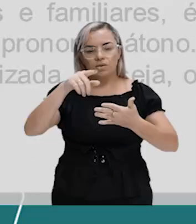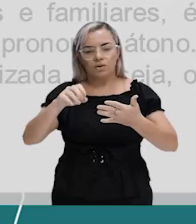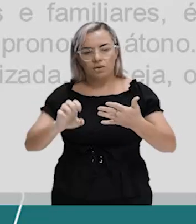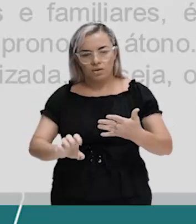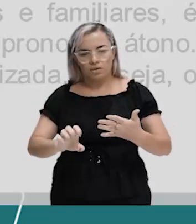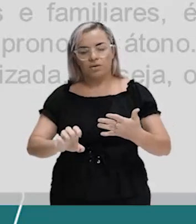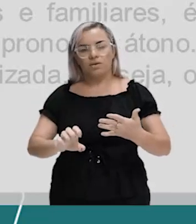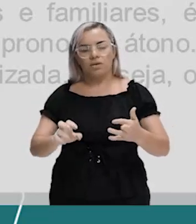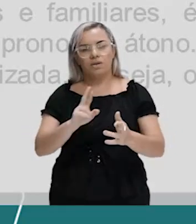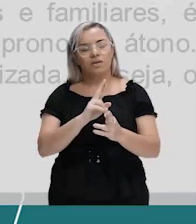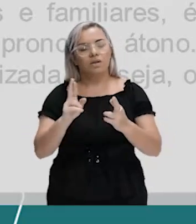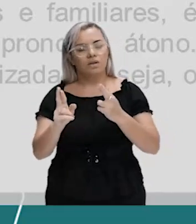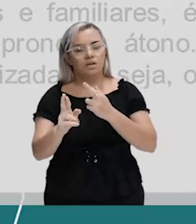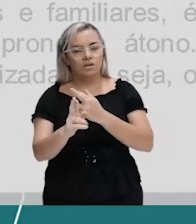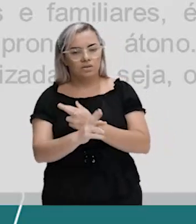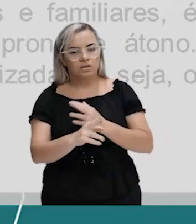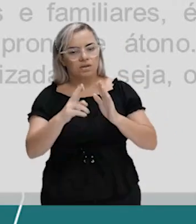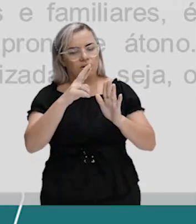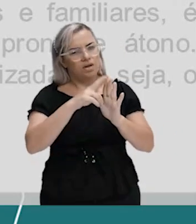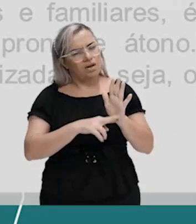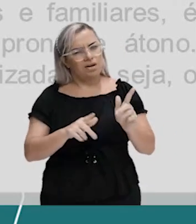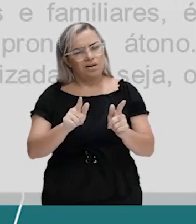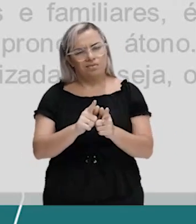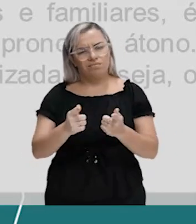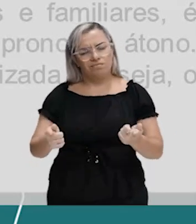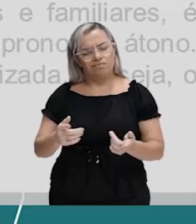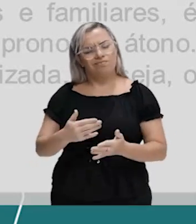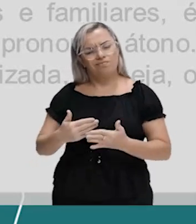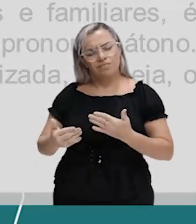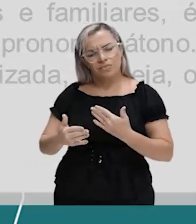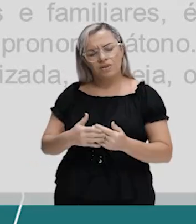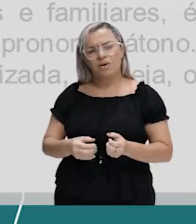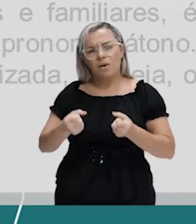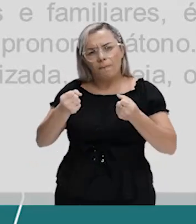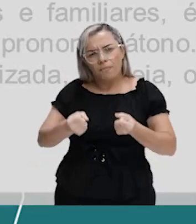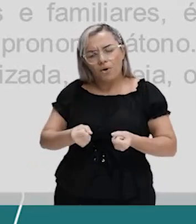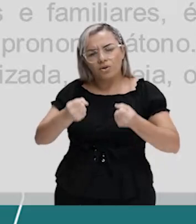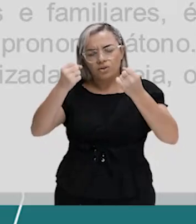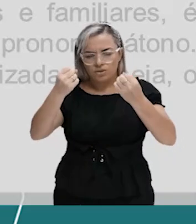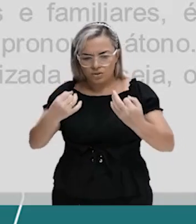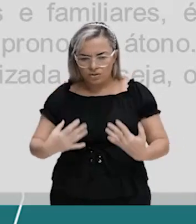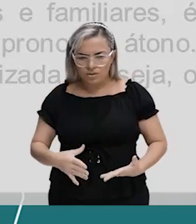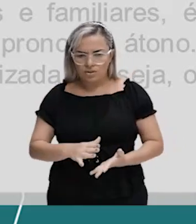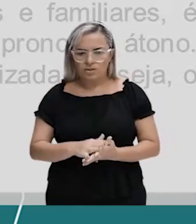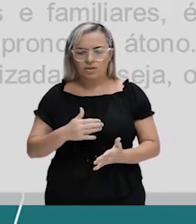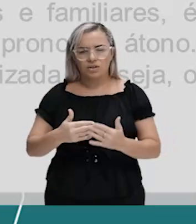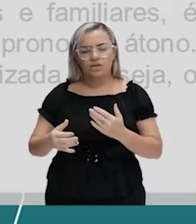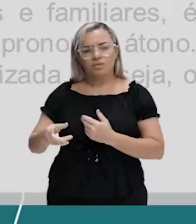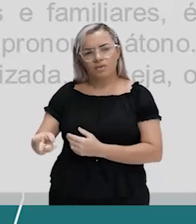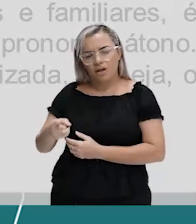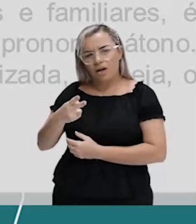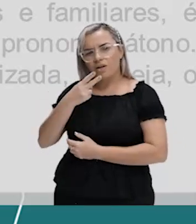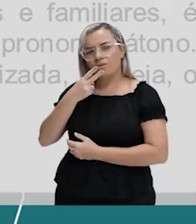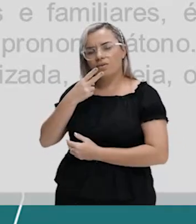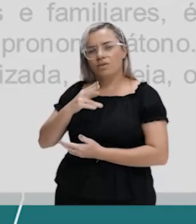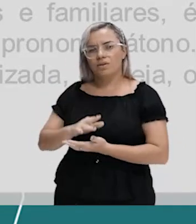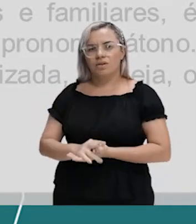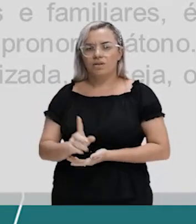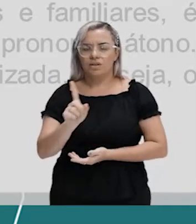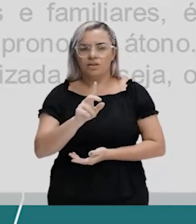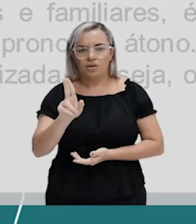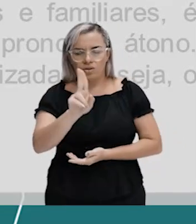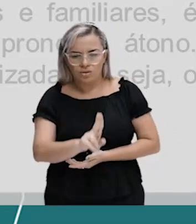relativizam esta regra. Eles, deixa disso, me dá aí um cigarro. Então, ele não usa a forma que seria